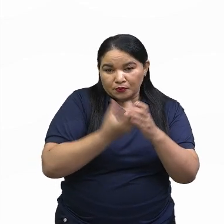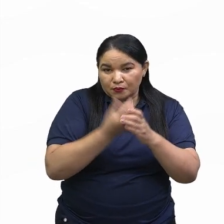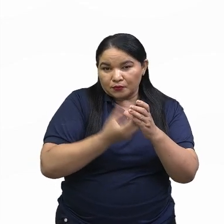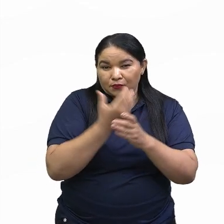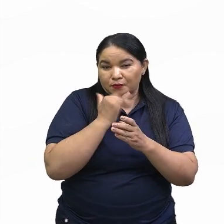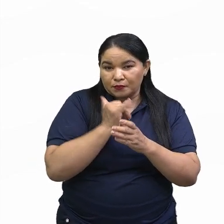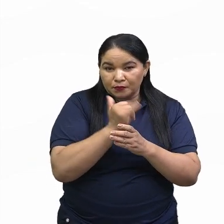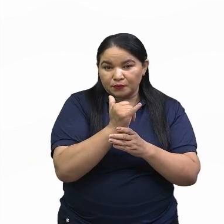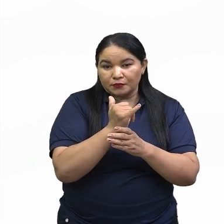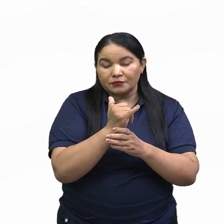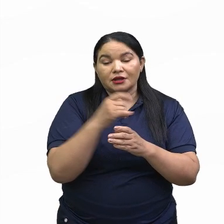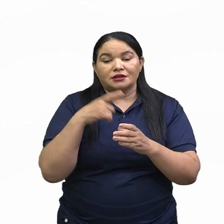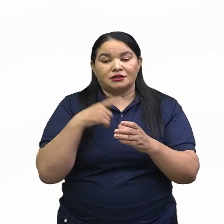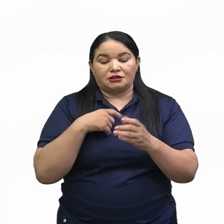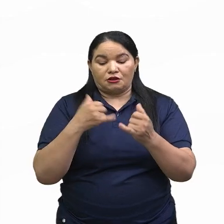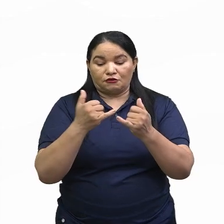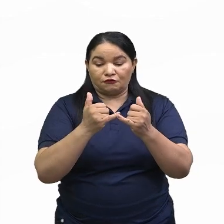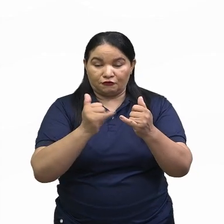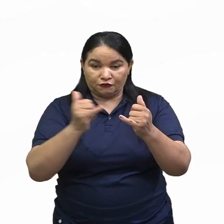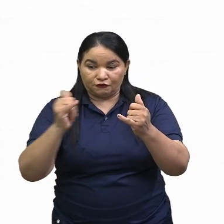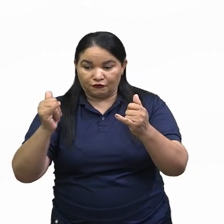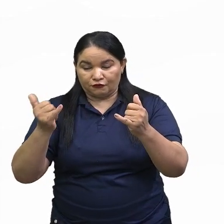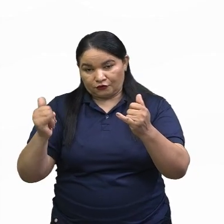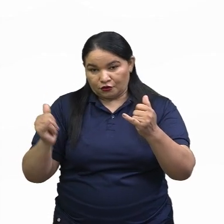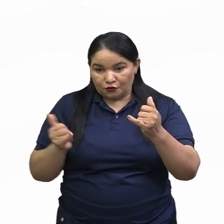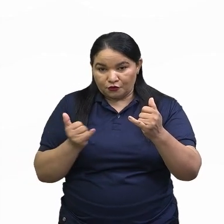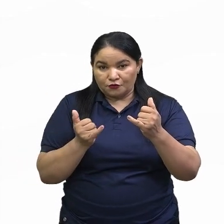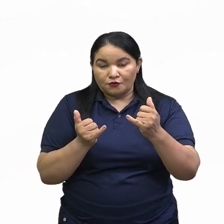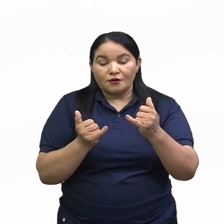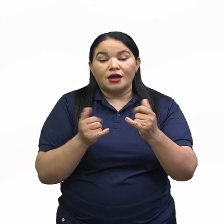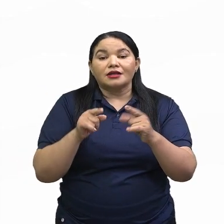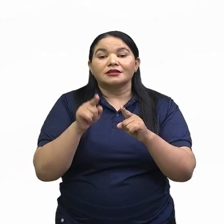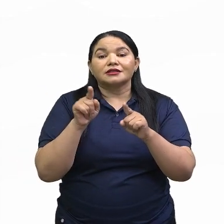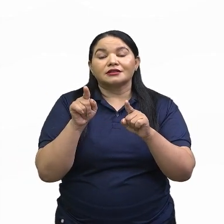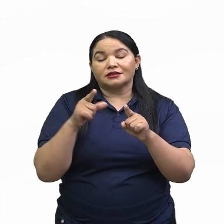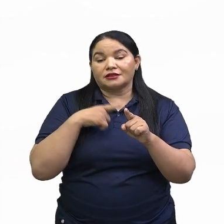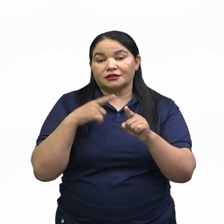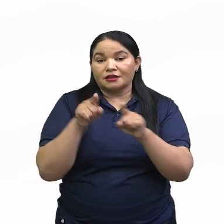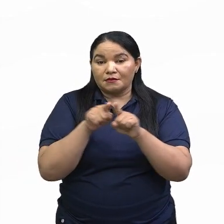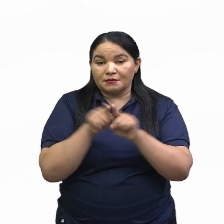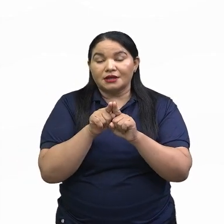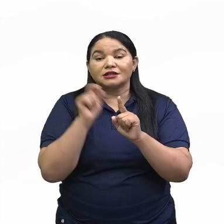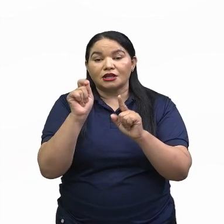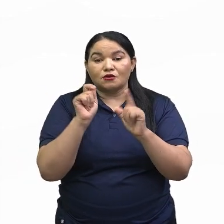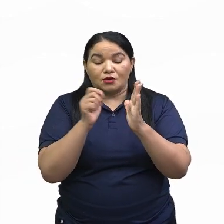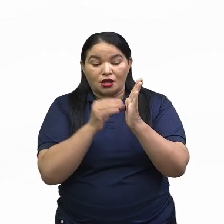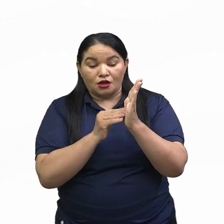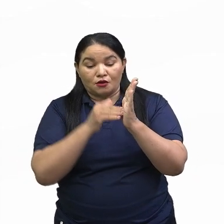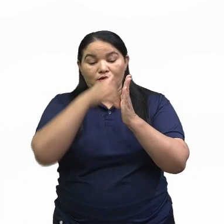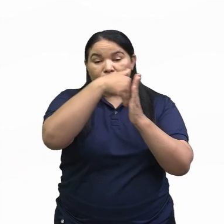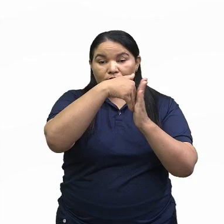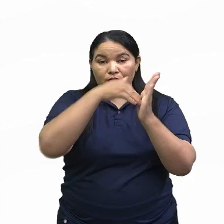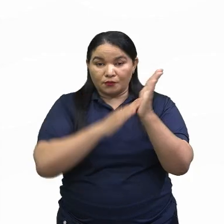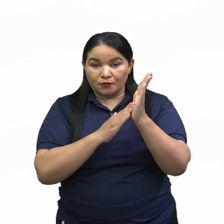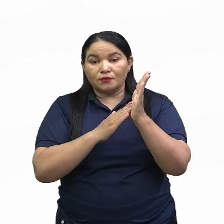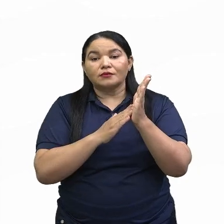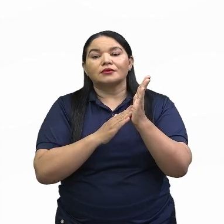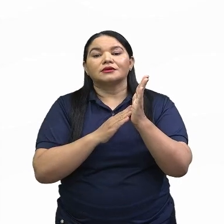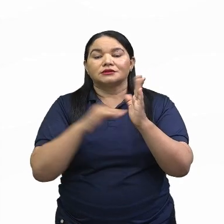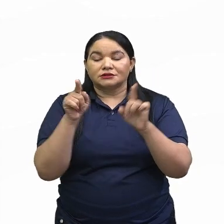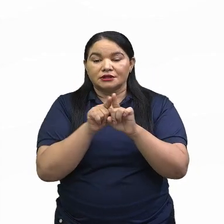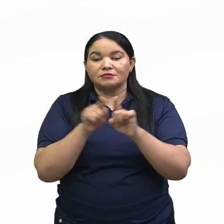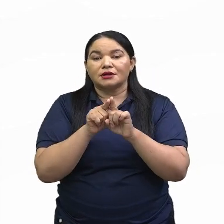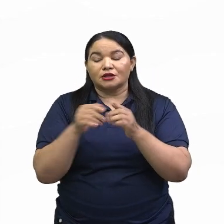tenho os fios condutores, eu tenho geradores, eu tenho a chave que liga e desliga